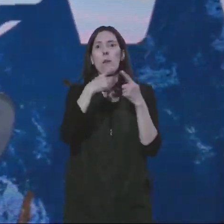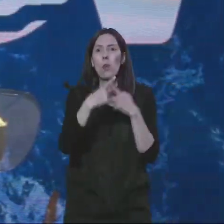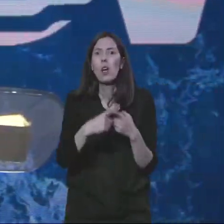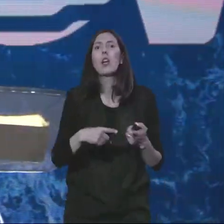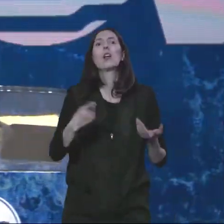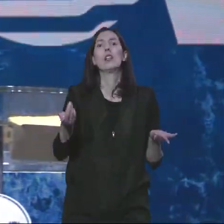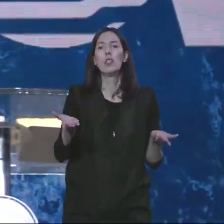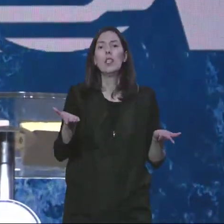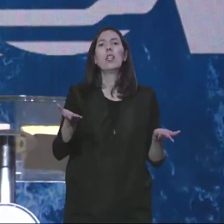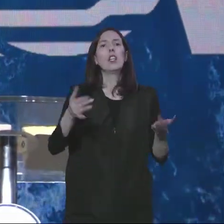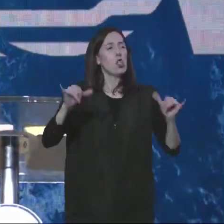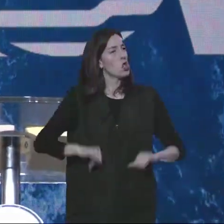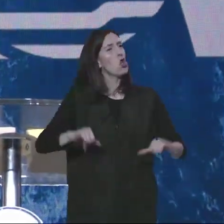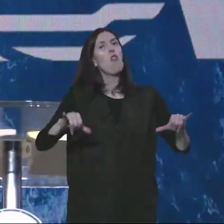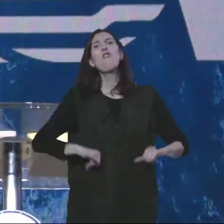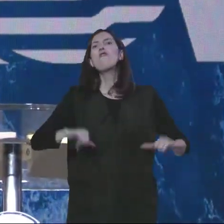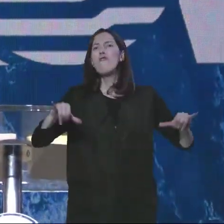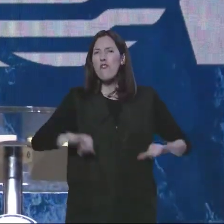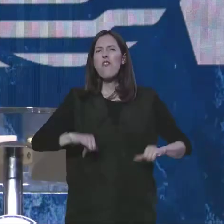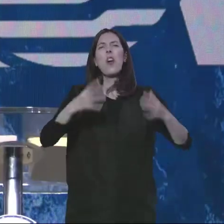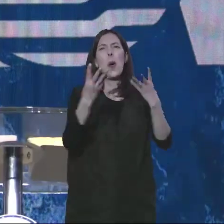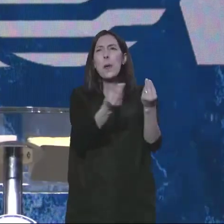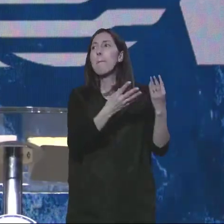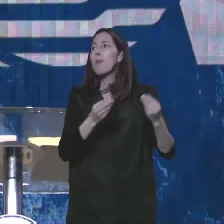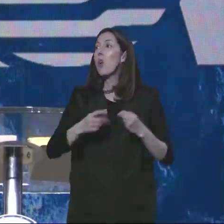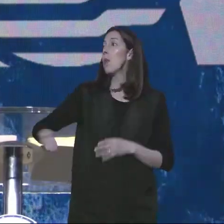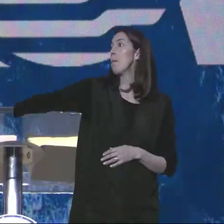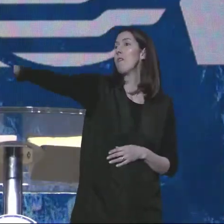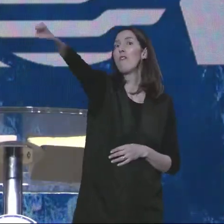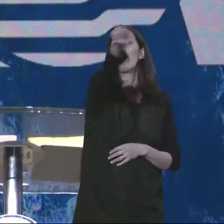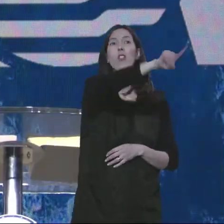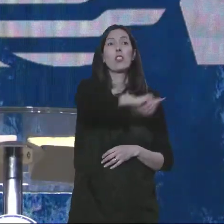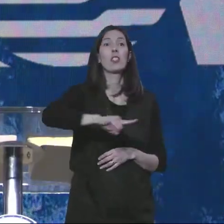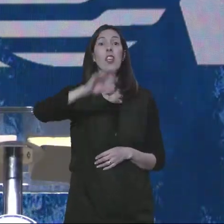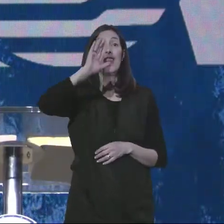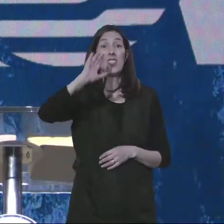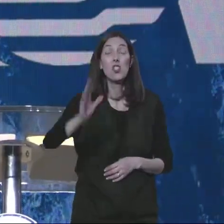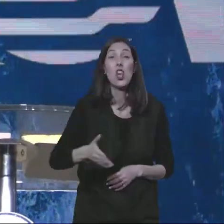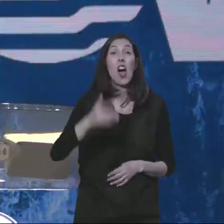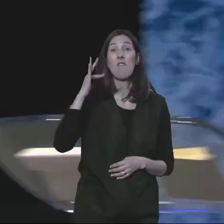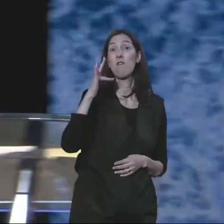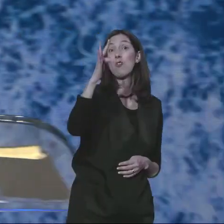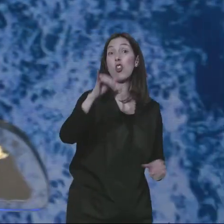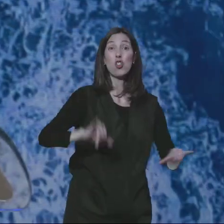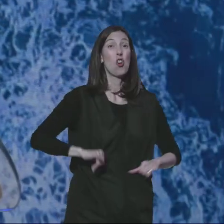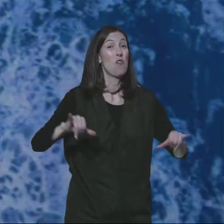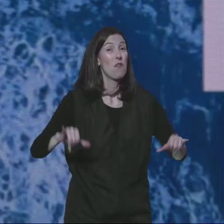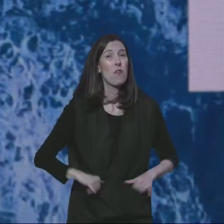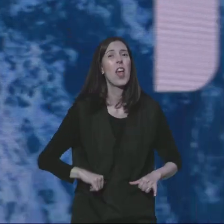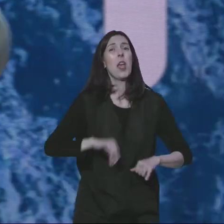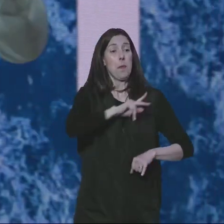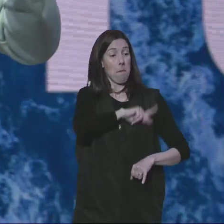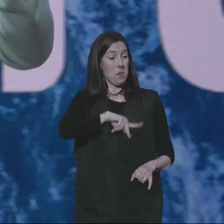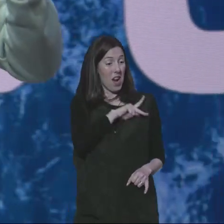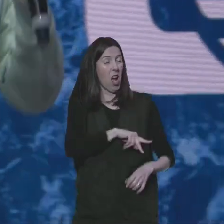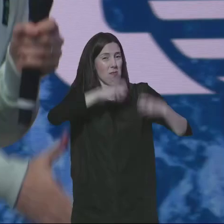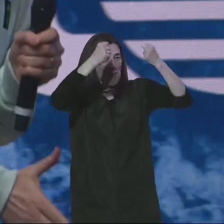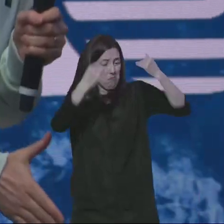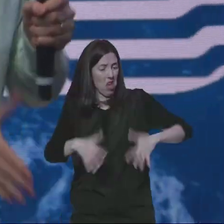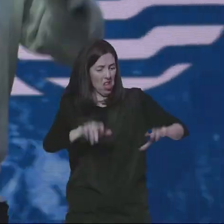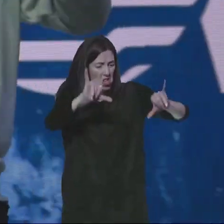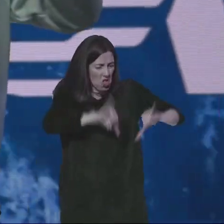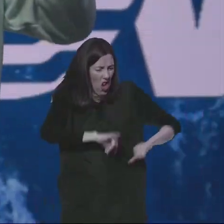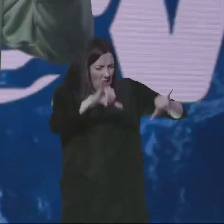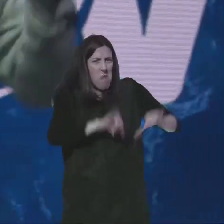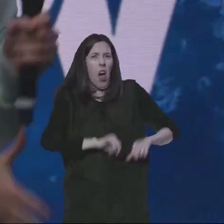sofreu mais do que qualquer pessoa nesse auditório já sofreu ou vai sofrer. E ele disse que esses sofrimentos são